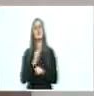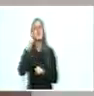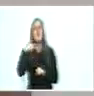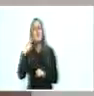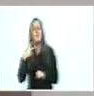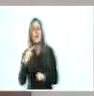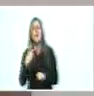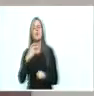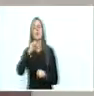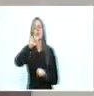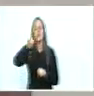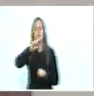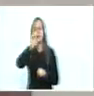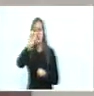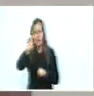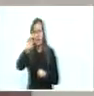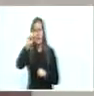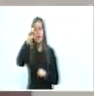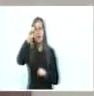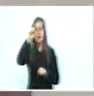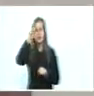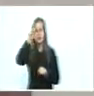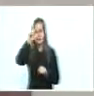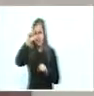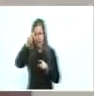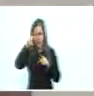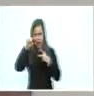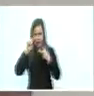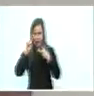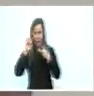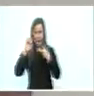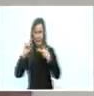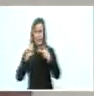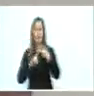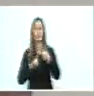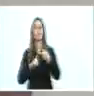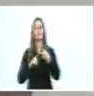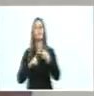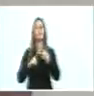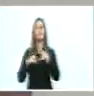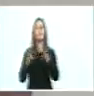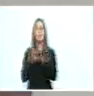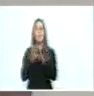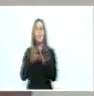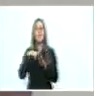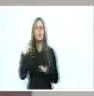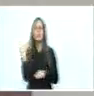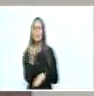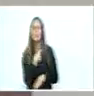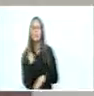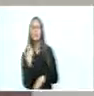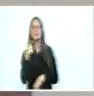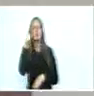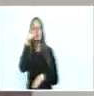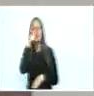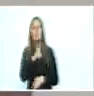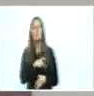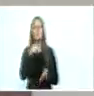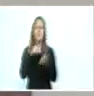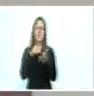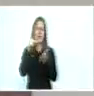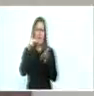eu saldo a presença de vocês, a chegada de vocês no plenário, a gente consiga realmente passar a